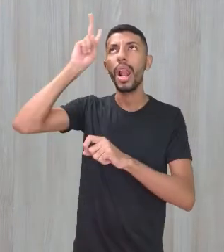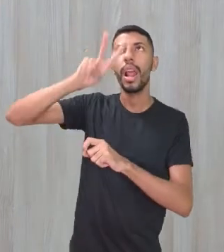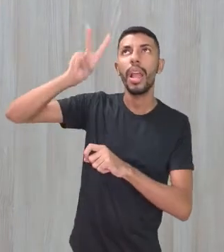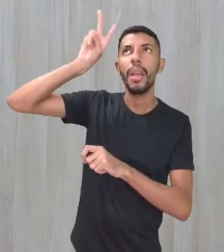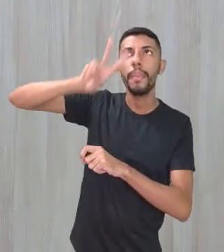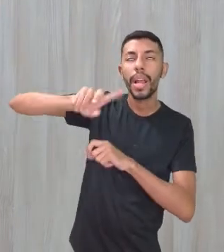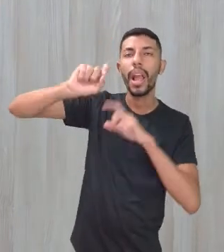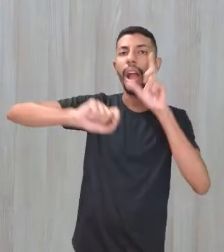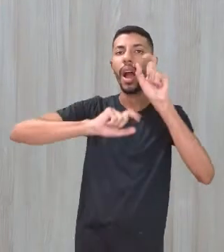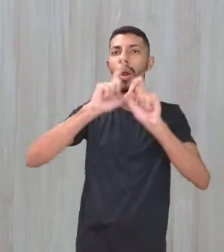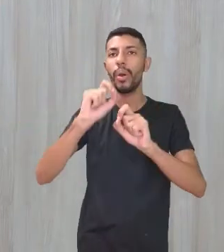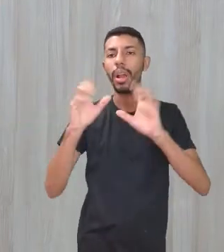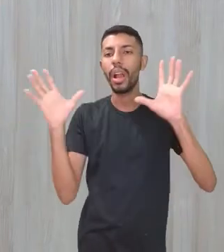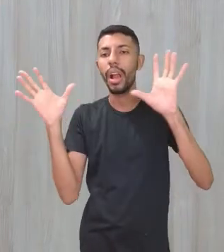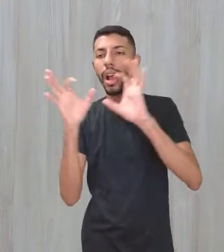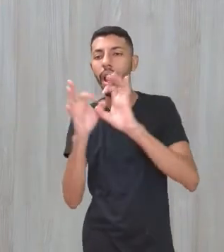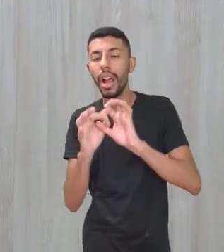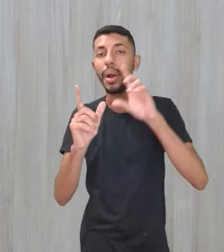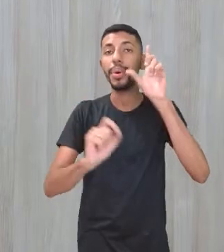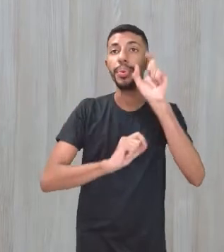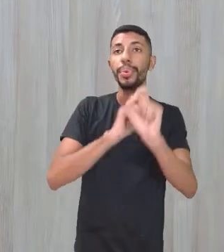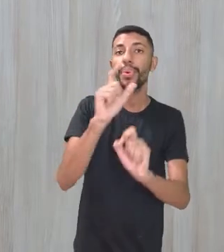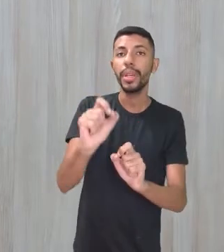o que é que faz relação com